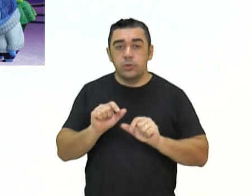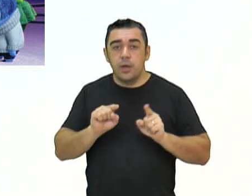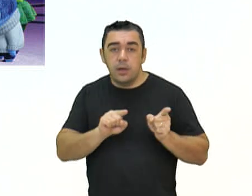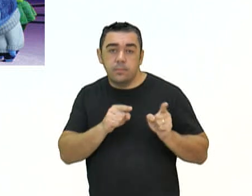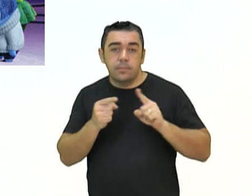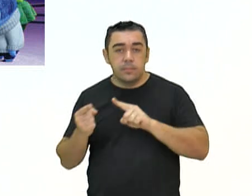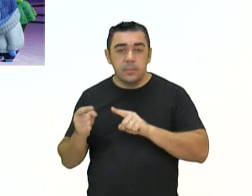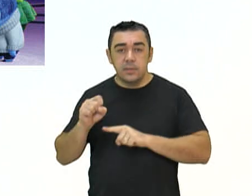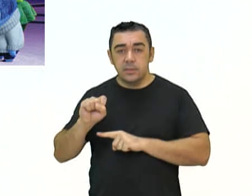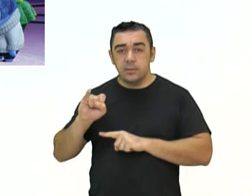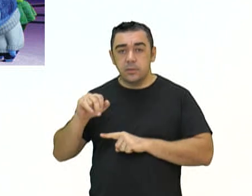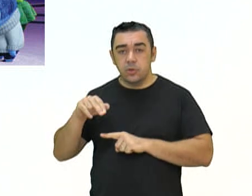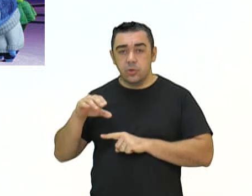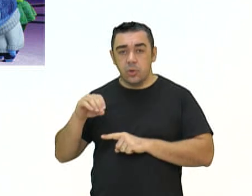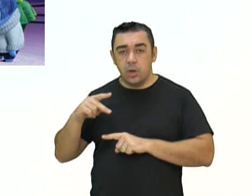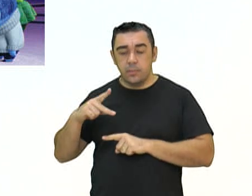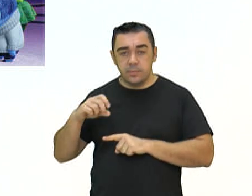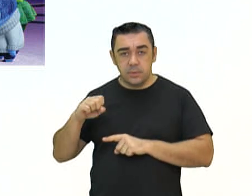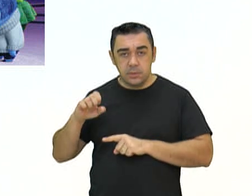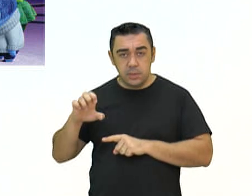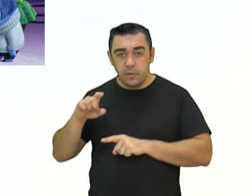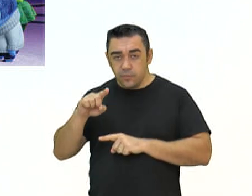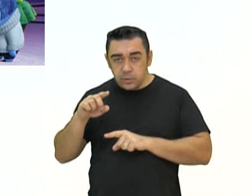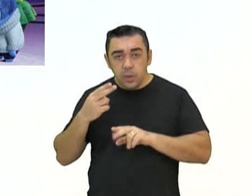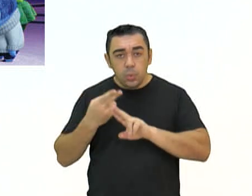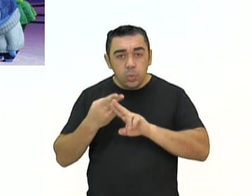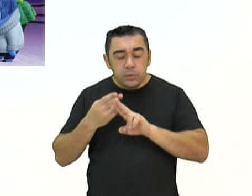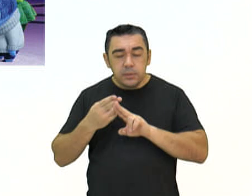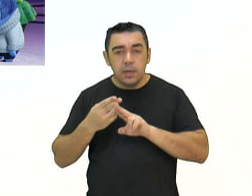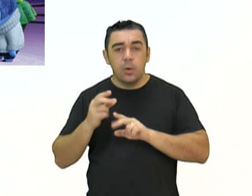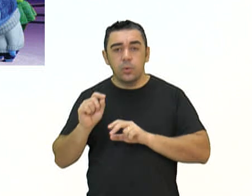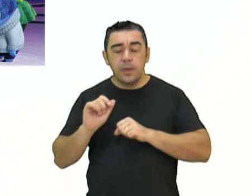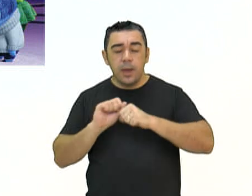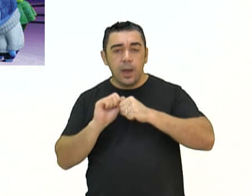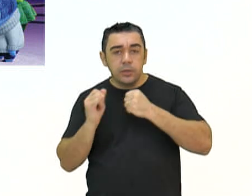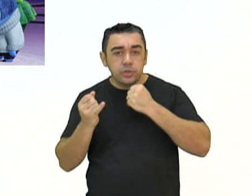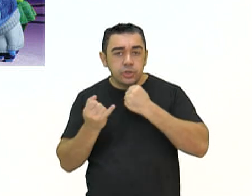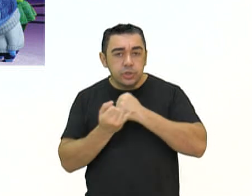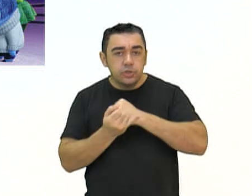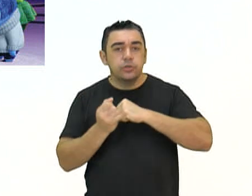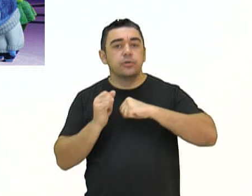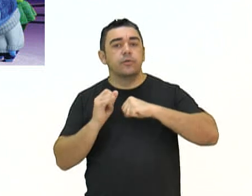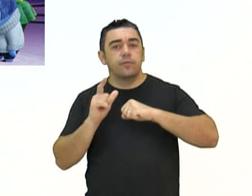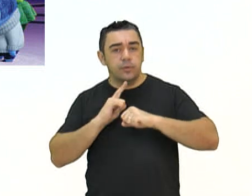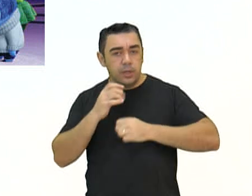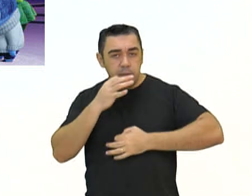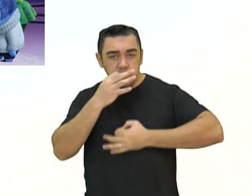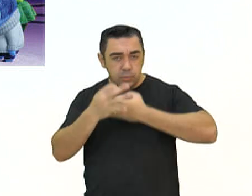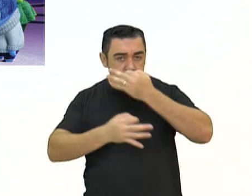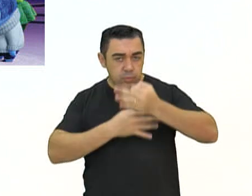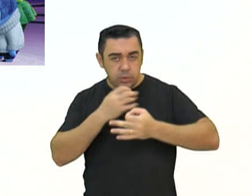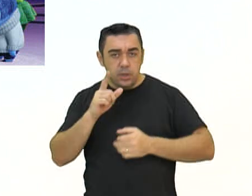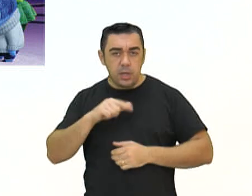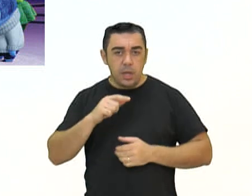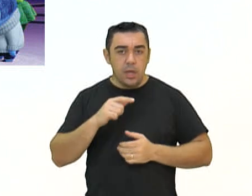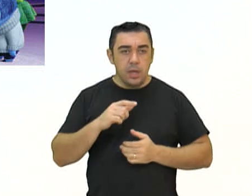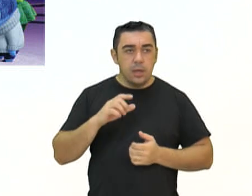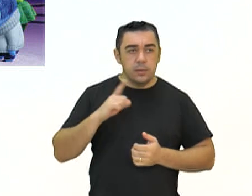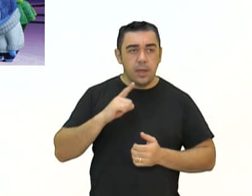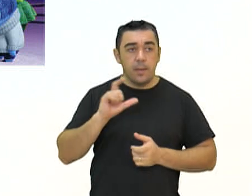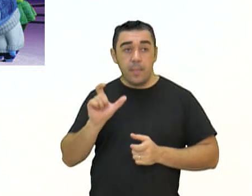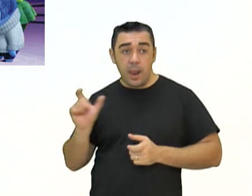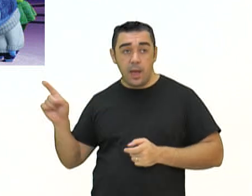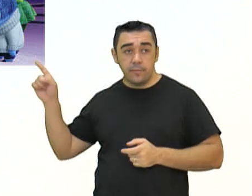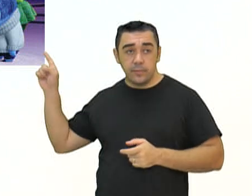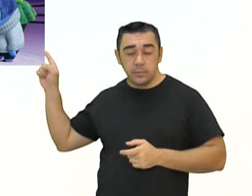Então, procurem usar adjetivos para atrair o leitor, né? Pode ser os adjetivos aqui, eu dei alguma sugestão, como a palavra emocionante,